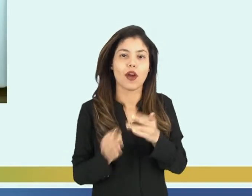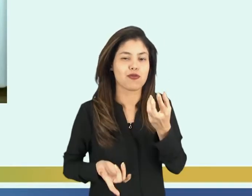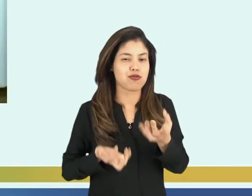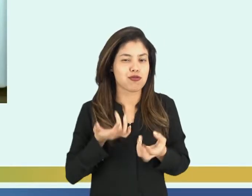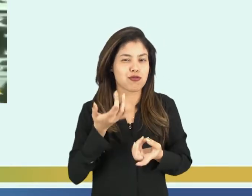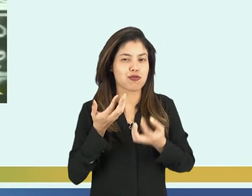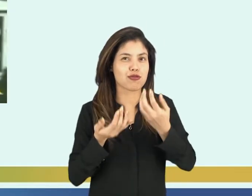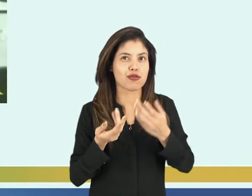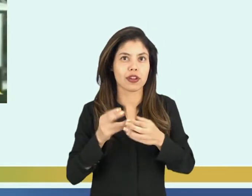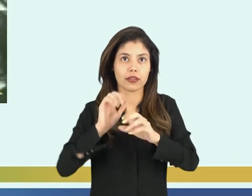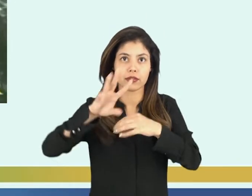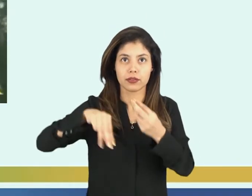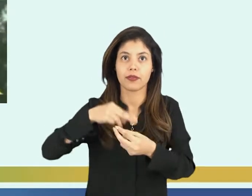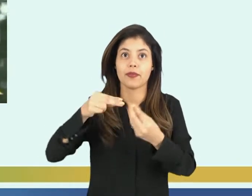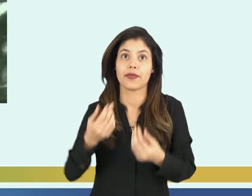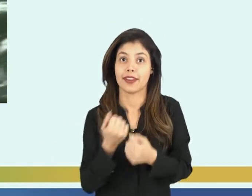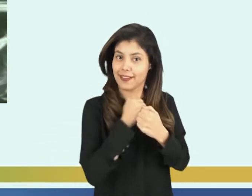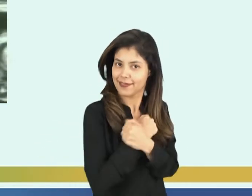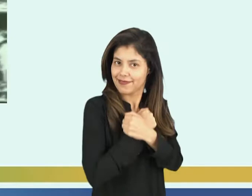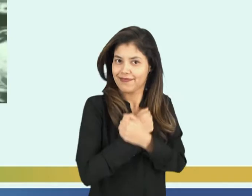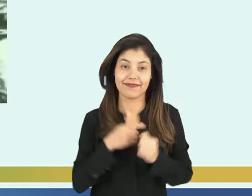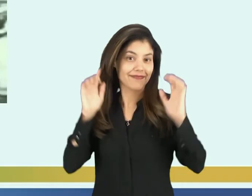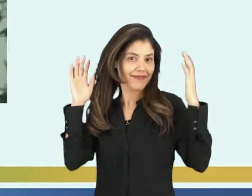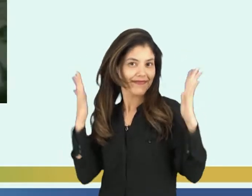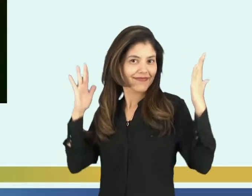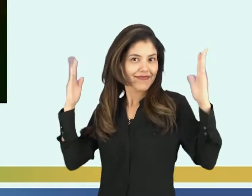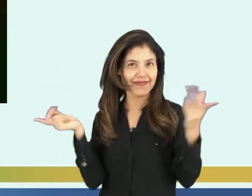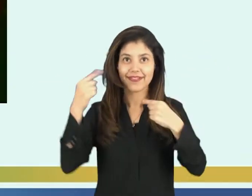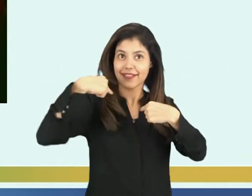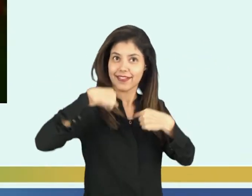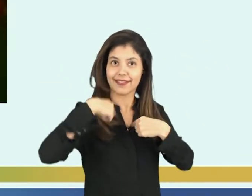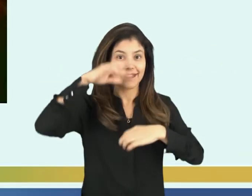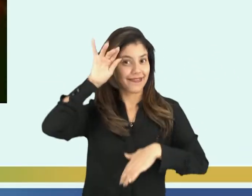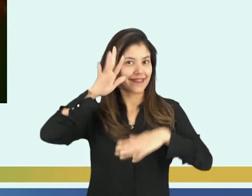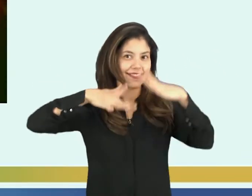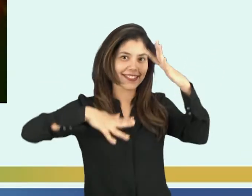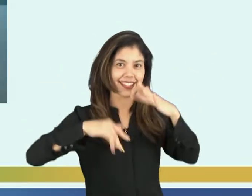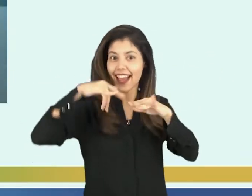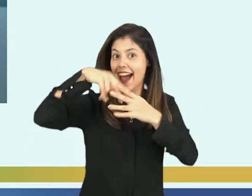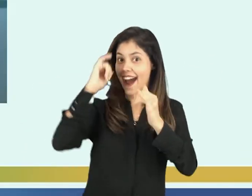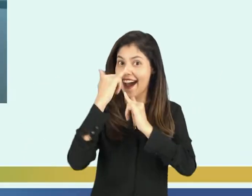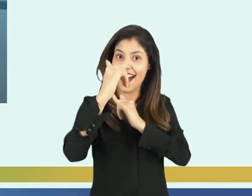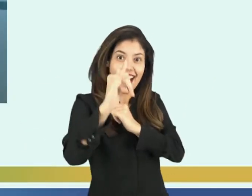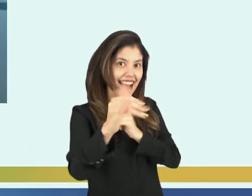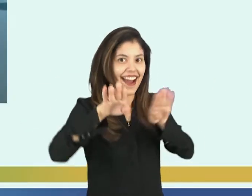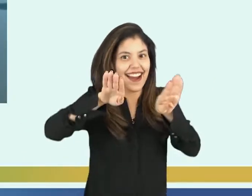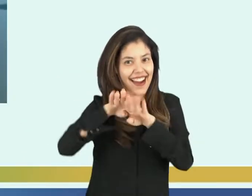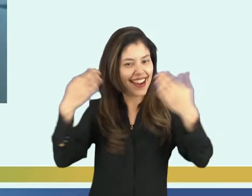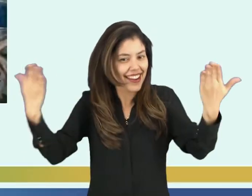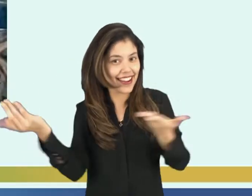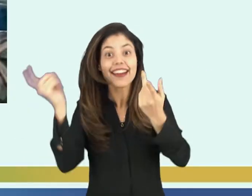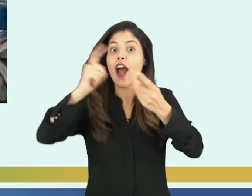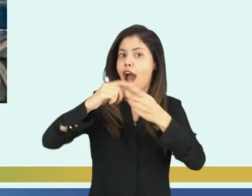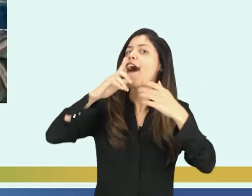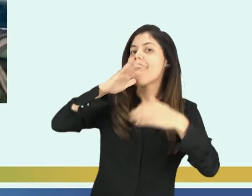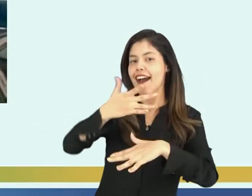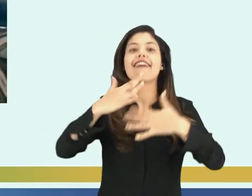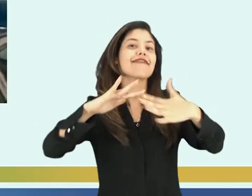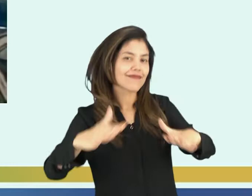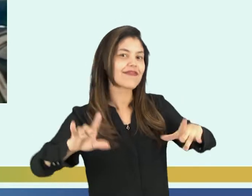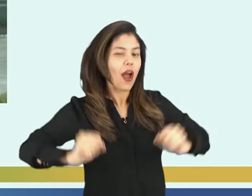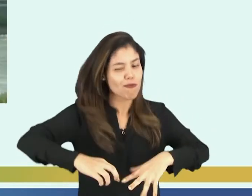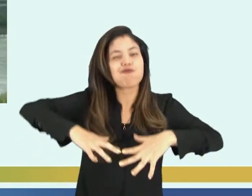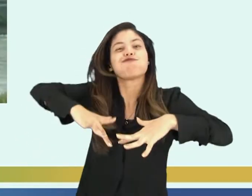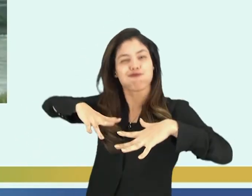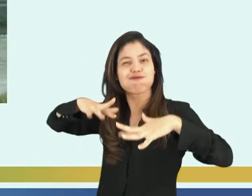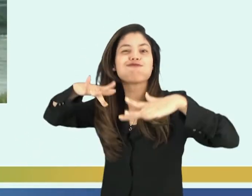macarrão. Que bom que este tal de Benjamin estudou a energia elétrica que hoje vem das águas, que enchem